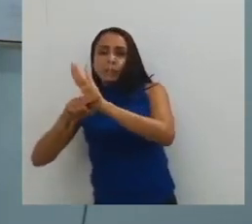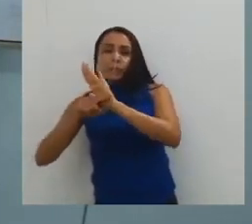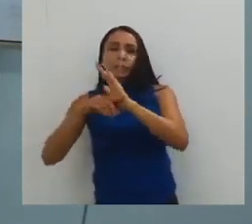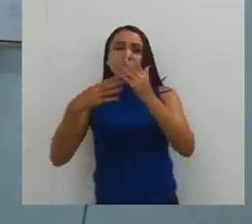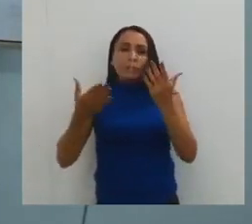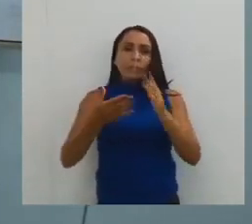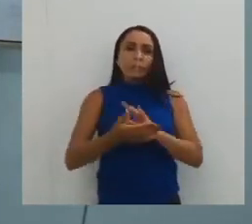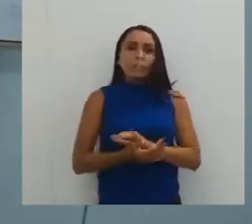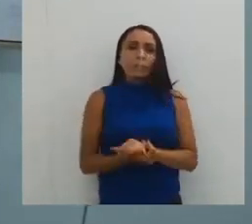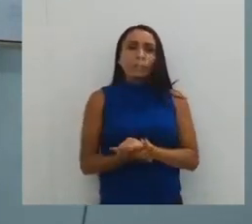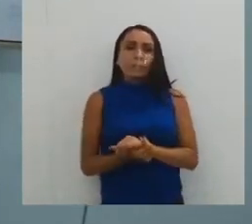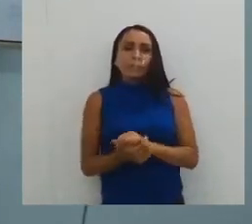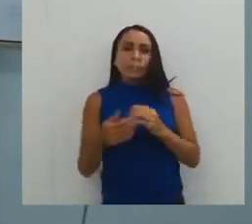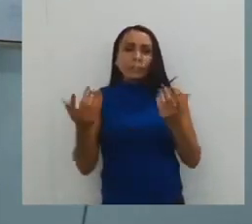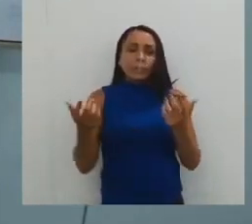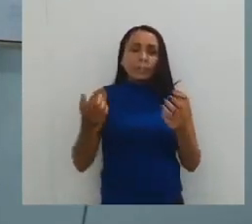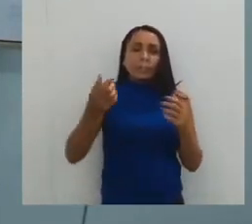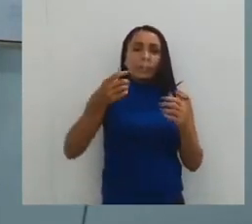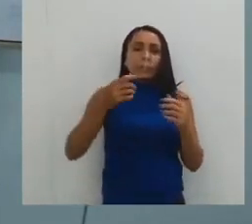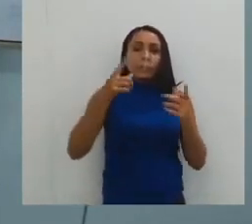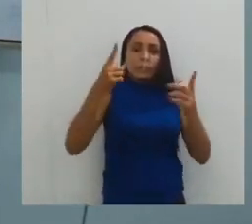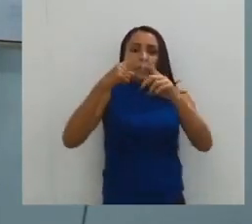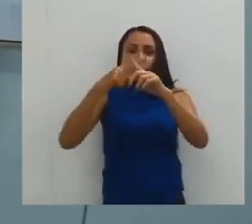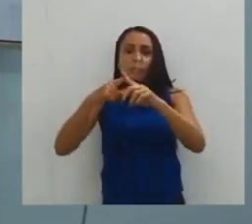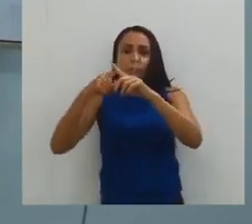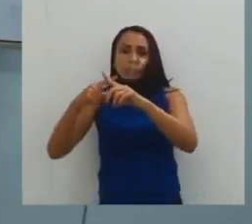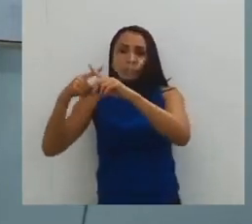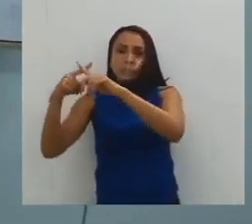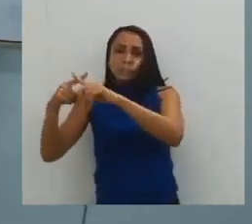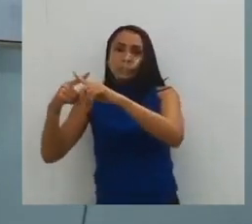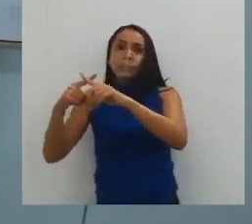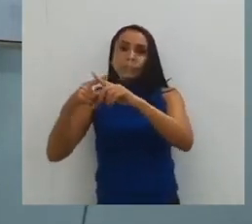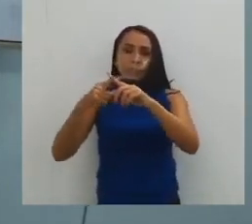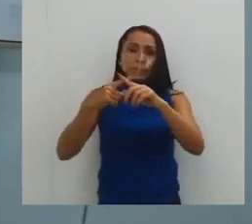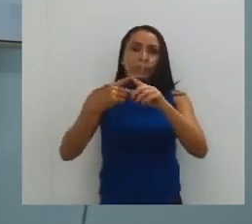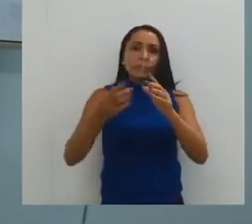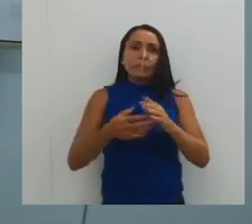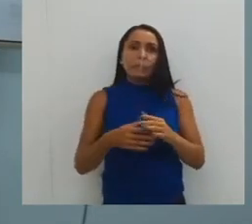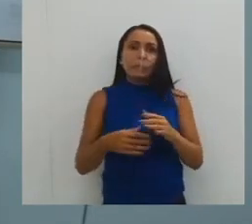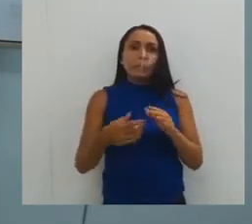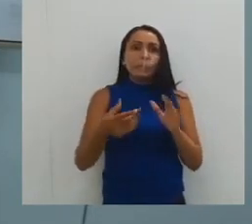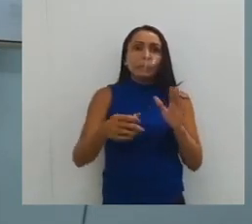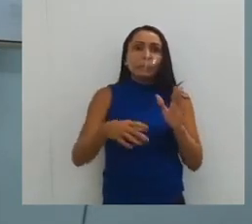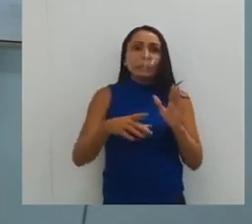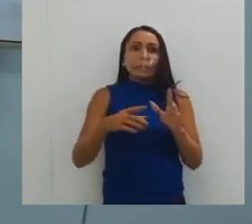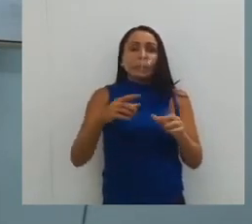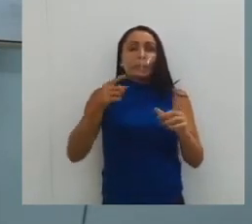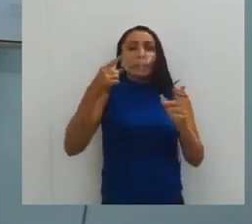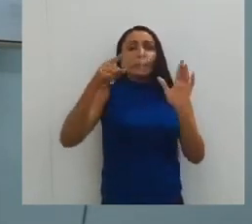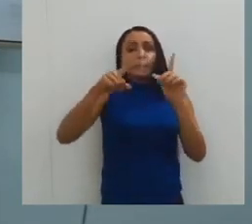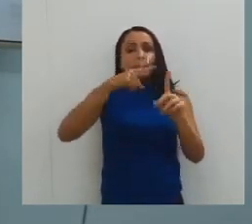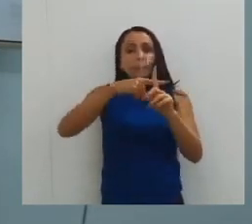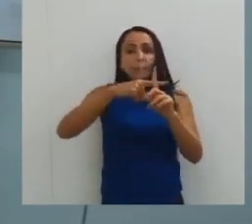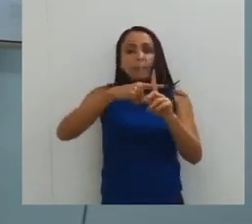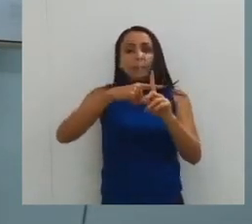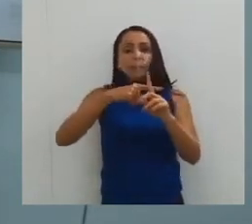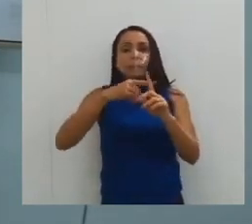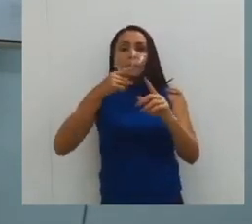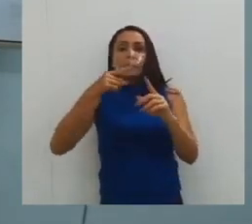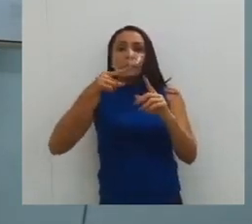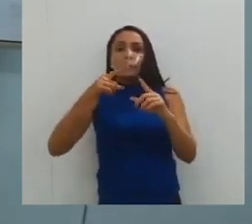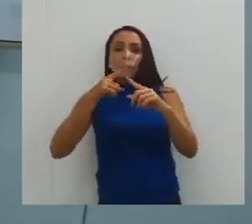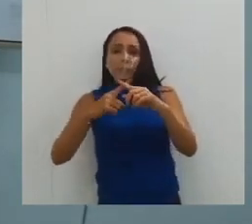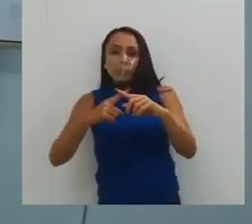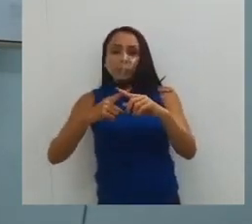Ó, esse vezes esse vezes esse e esse vezes esse. Mais vezes, nesse caso é